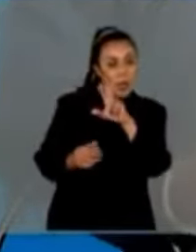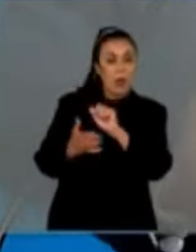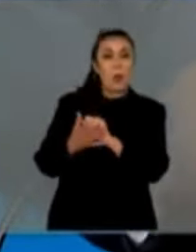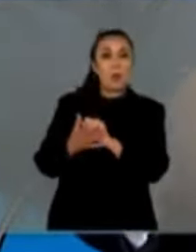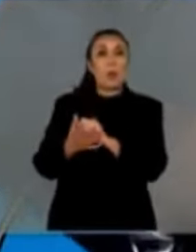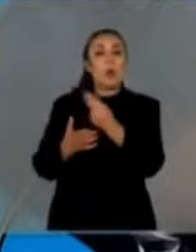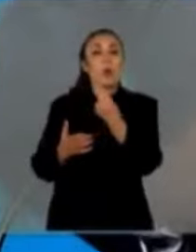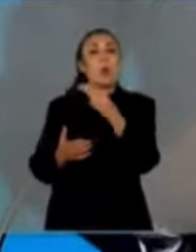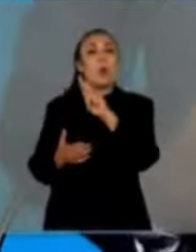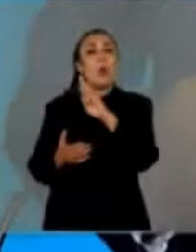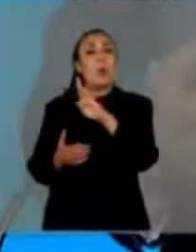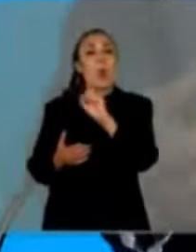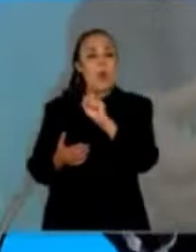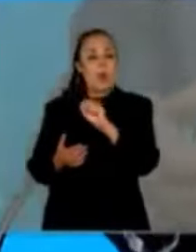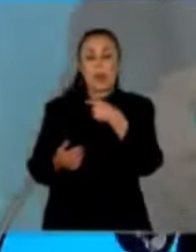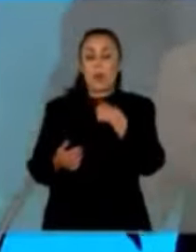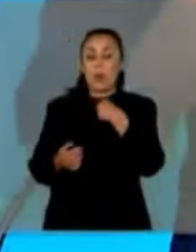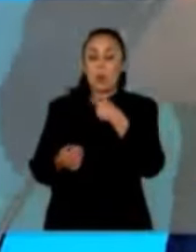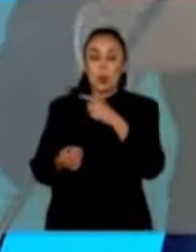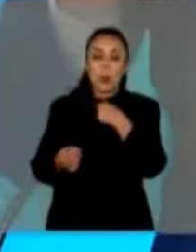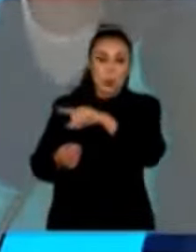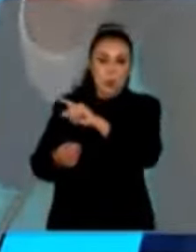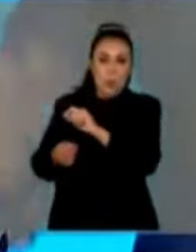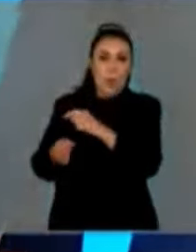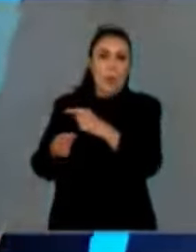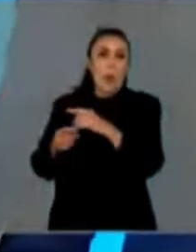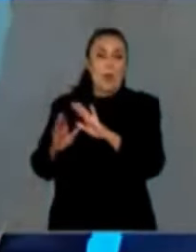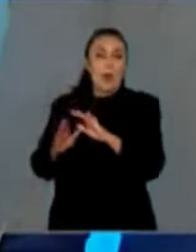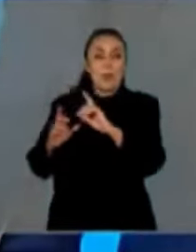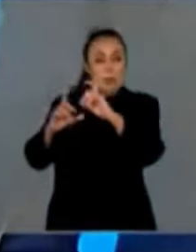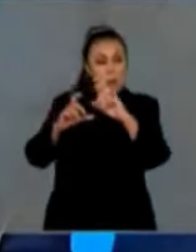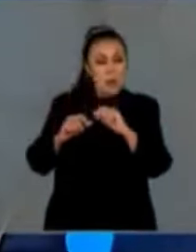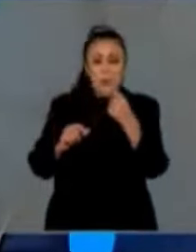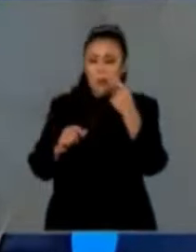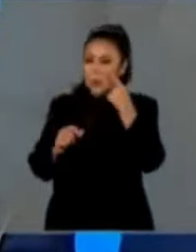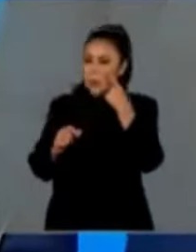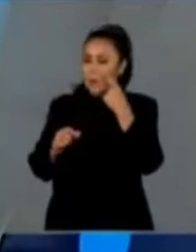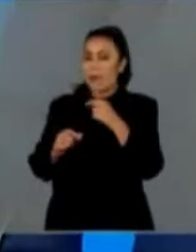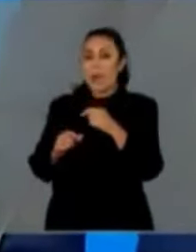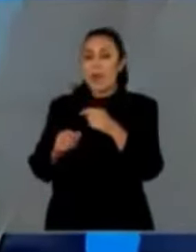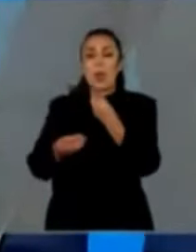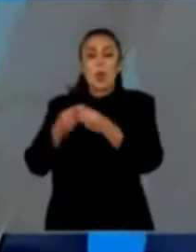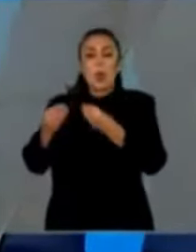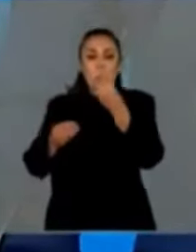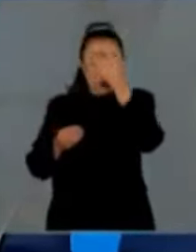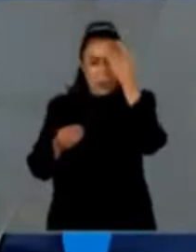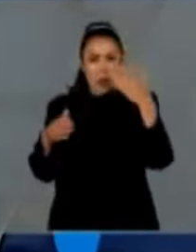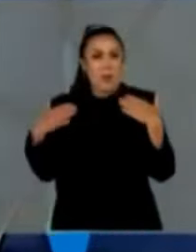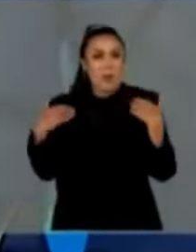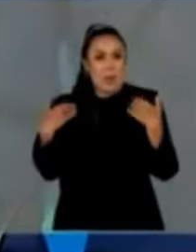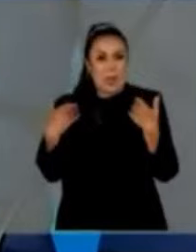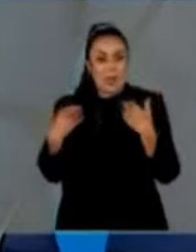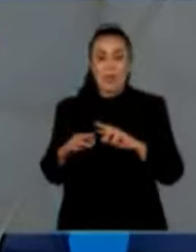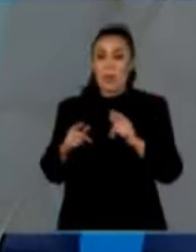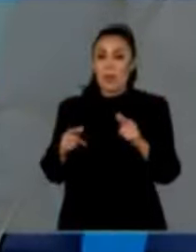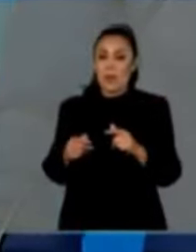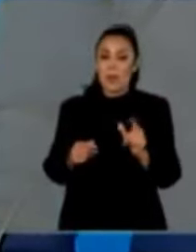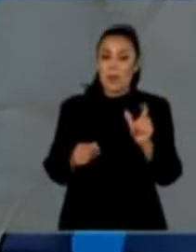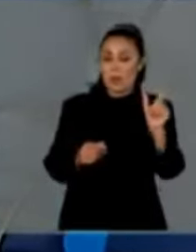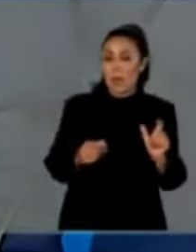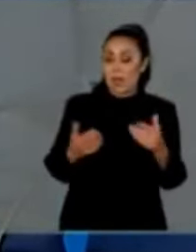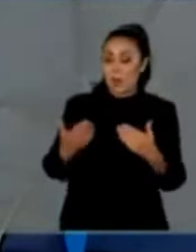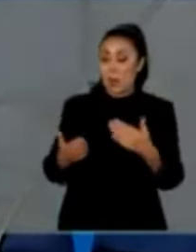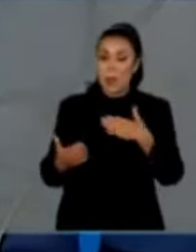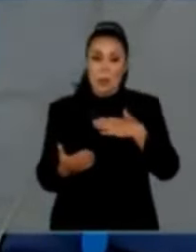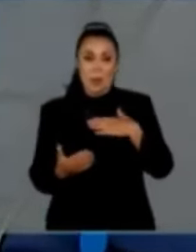lá entregar Por causa do período eleitoral mas vi as fotos a alegria das pessoas Olha a diferença dele para mim de invasão